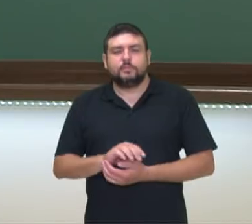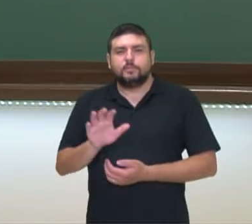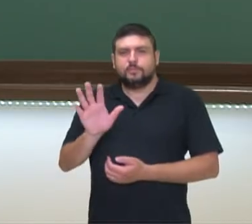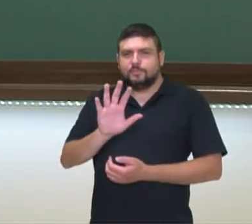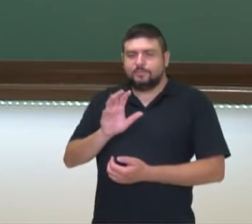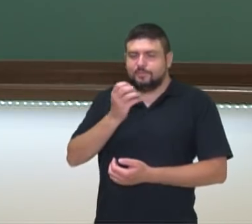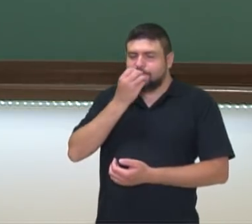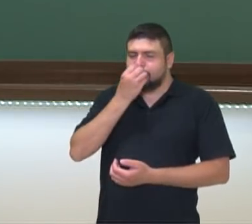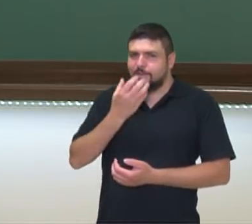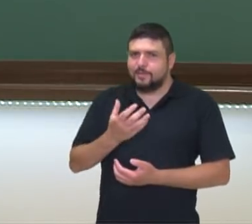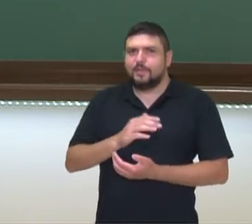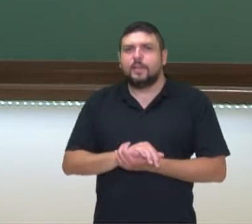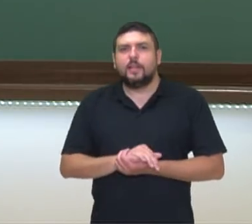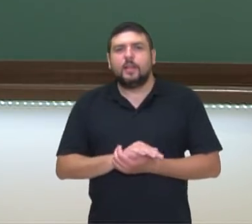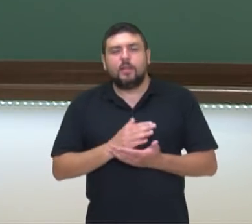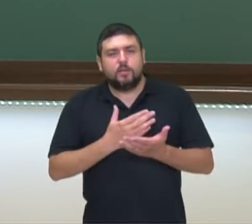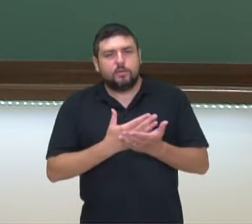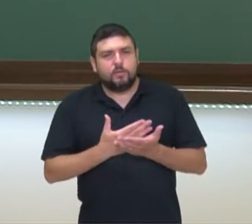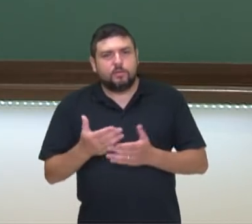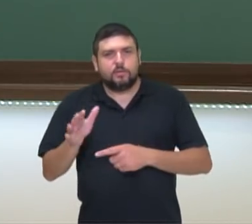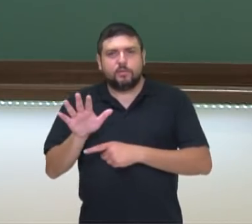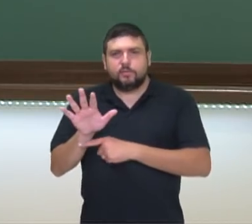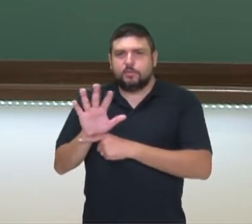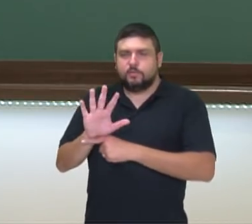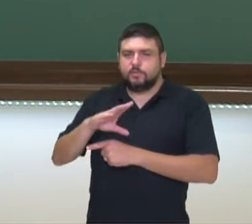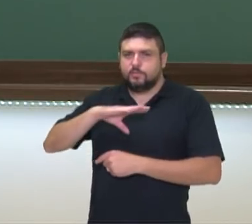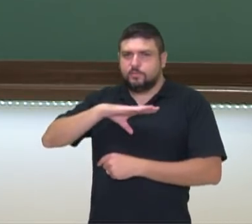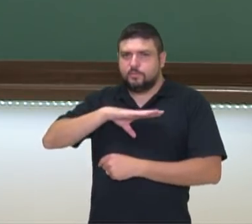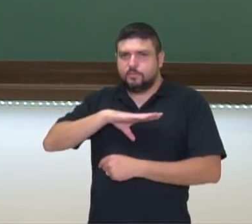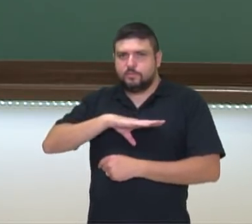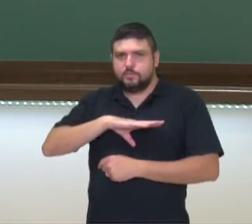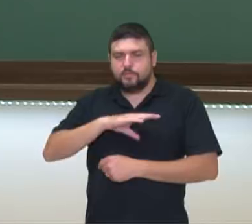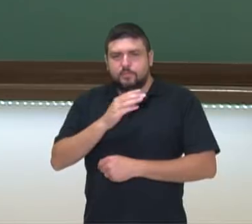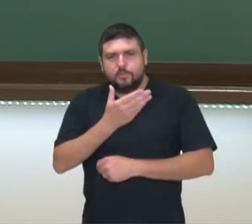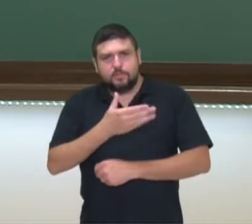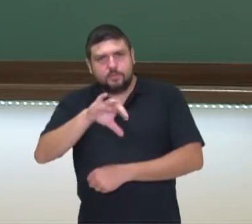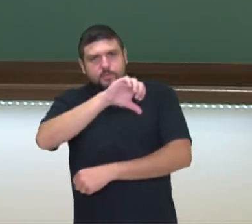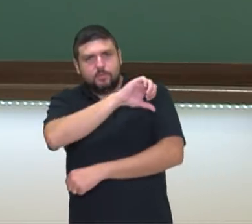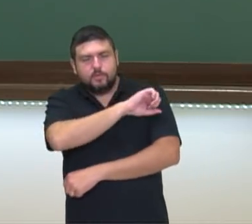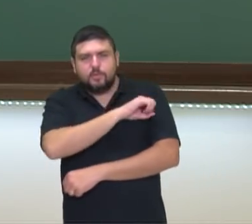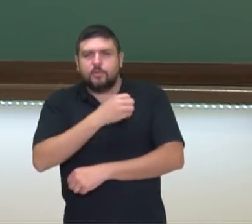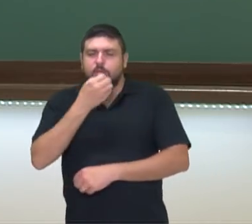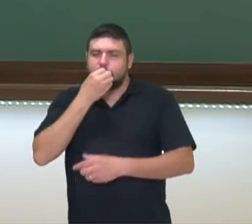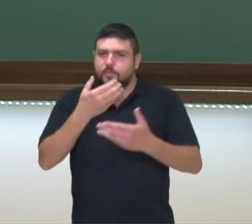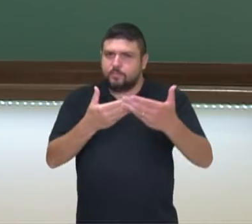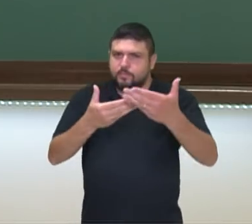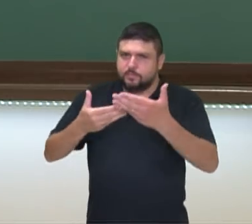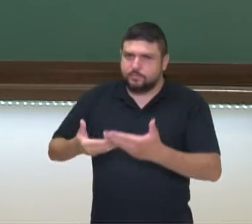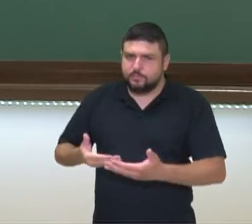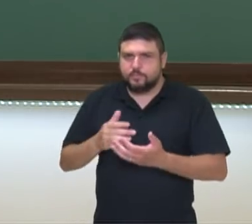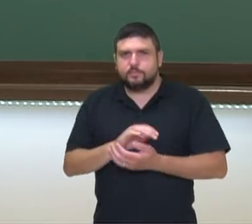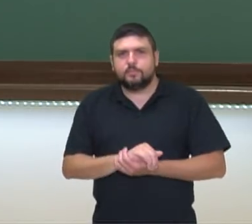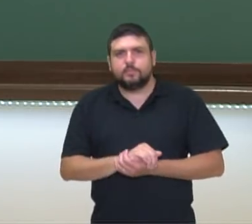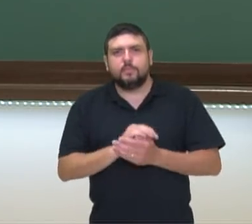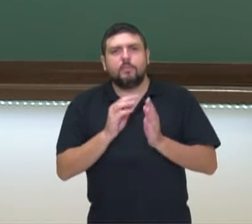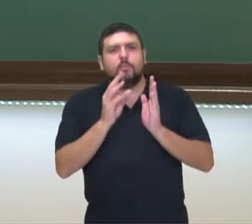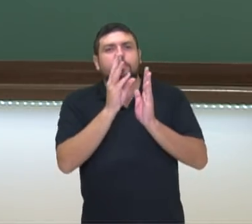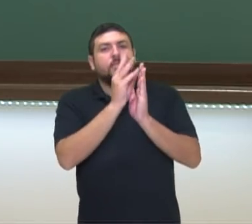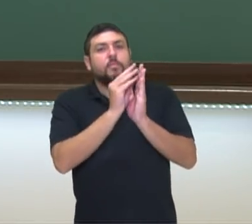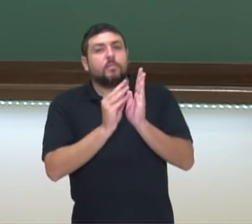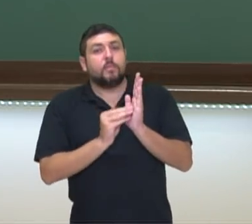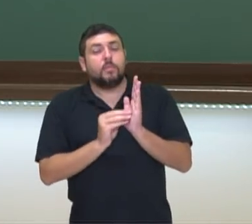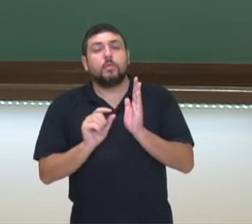Fala galera, beleza? Estamos começando o nosso vídeo de língua portuguesa. Seja bem-vindo, seja bem-vinda. O nosso conteúdo